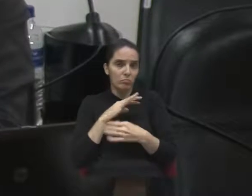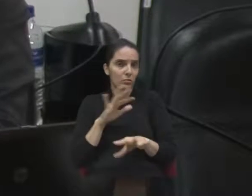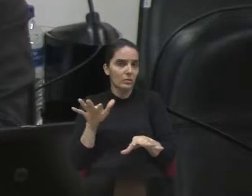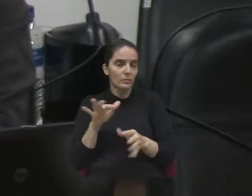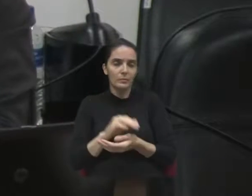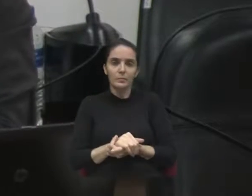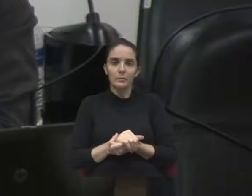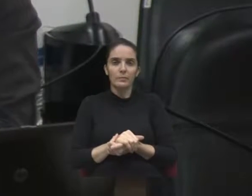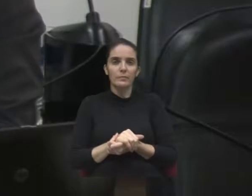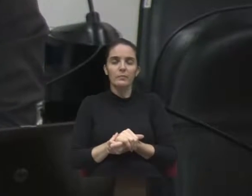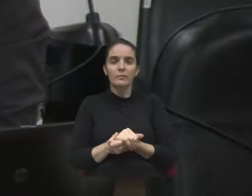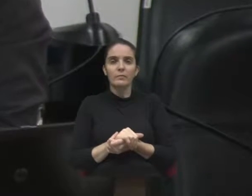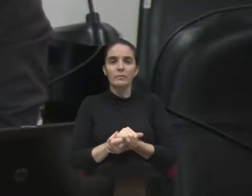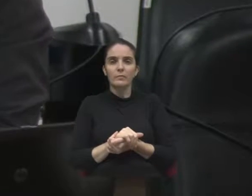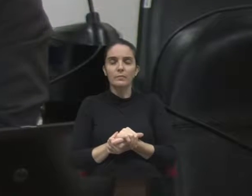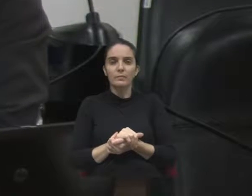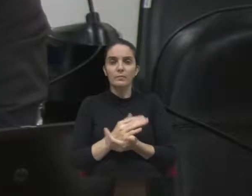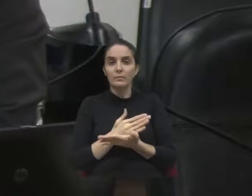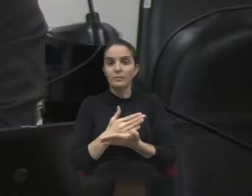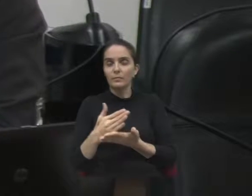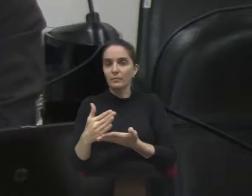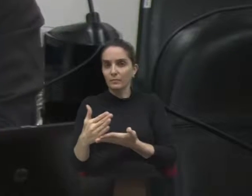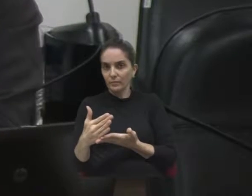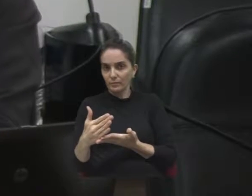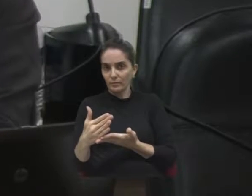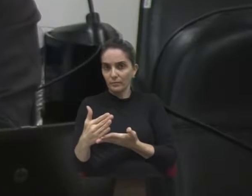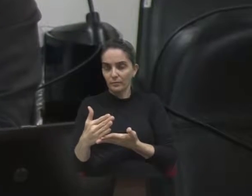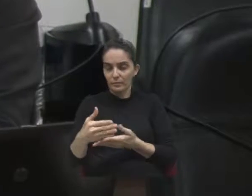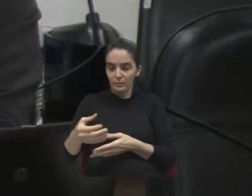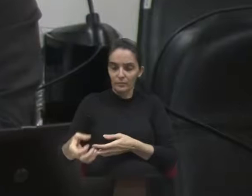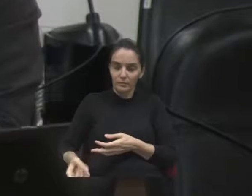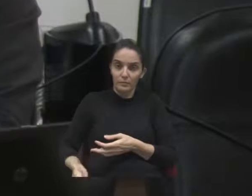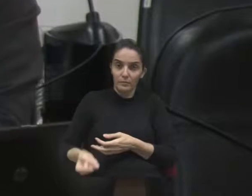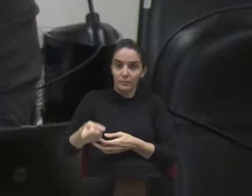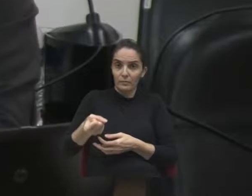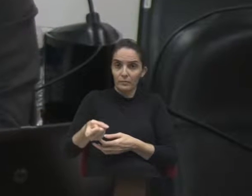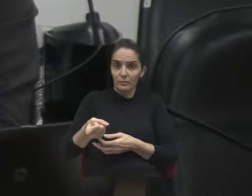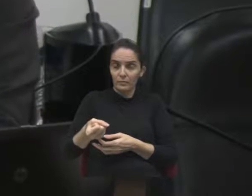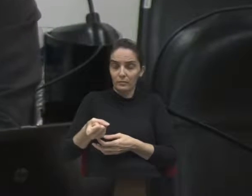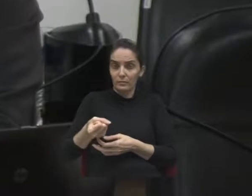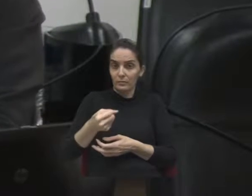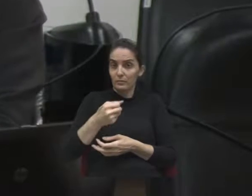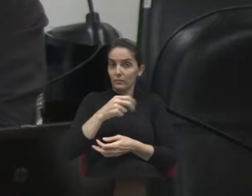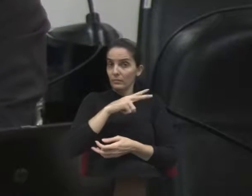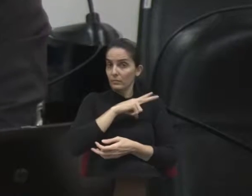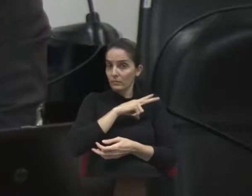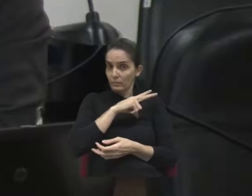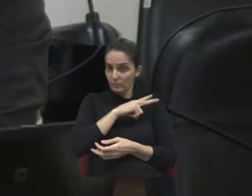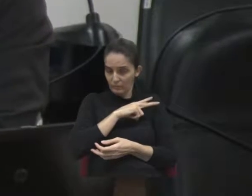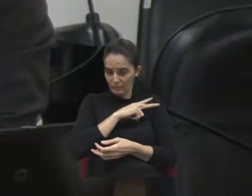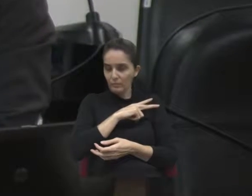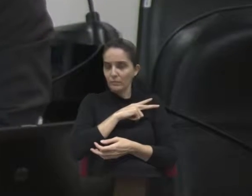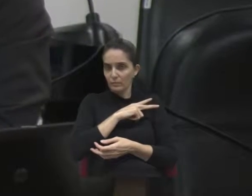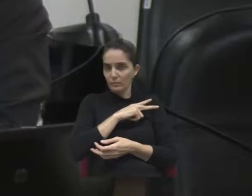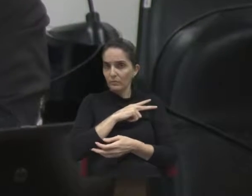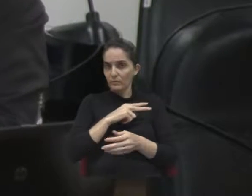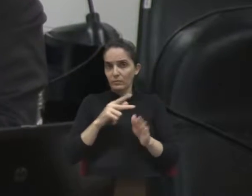e passaram a fazer as suas compras com as sacolas retornáveis, aquelas de